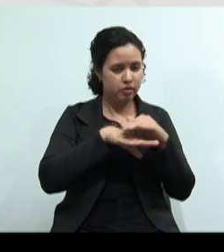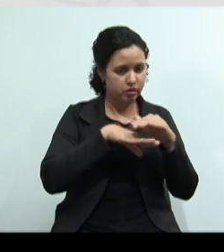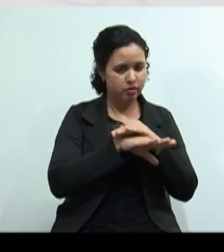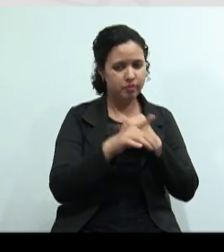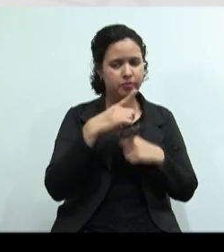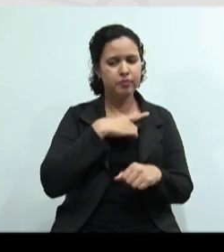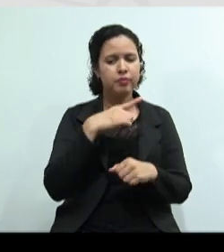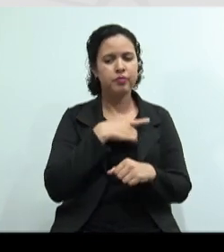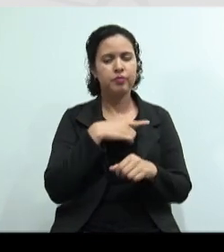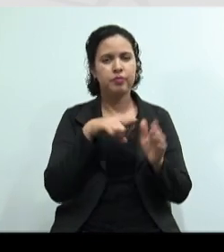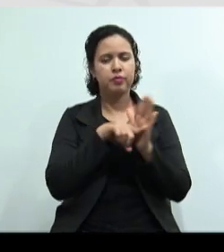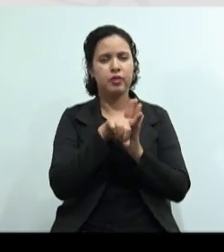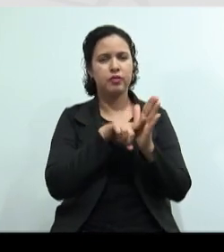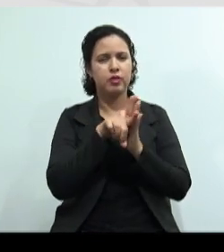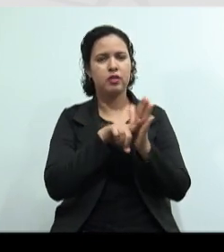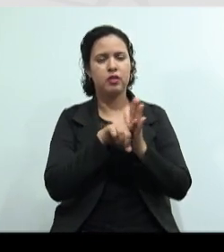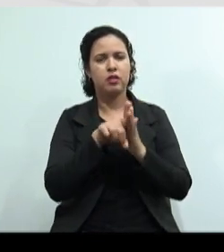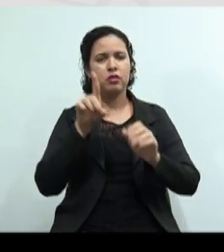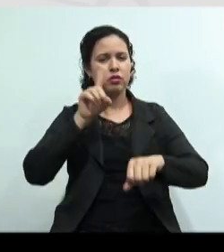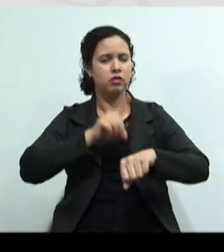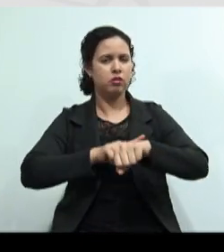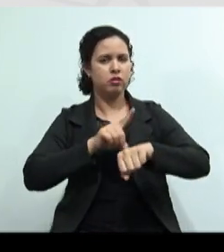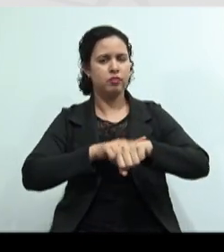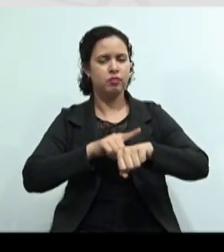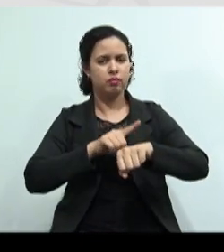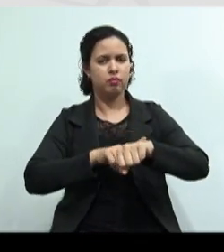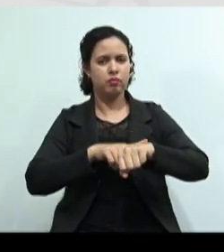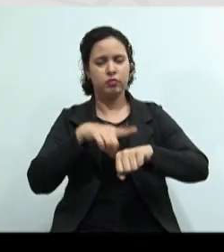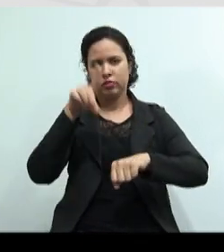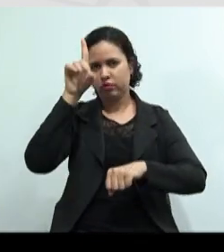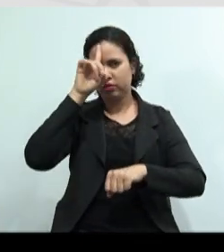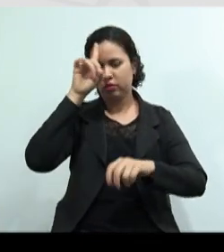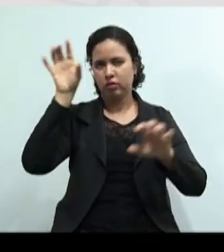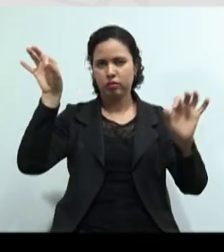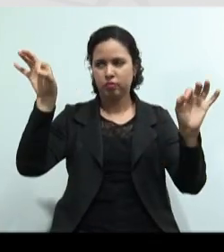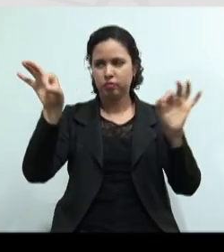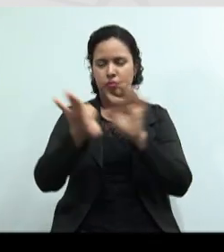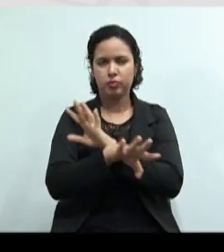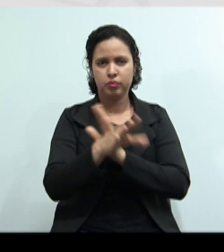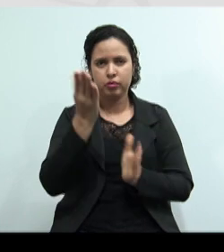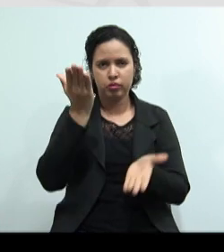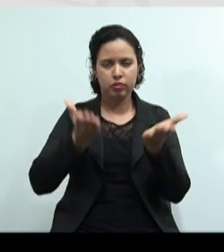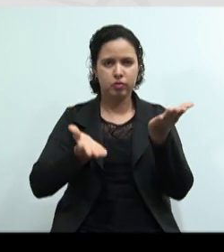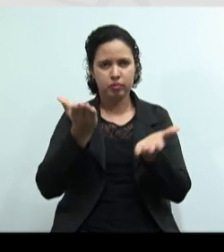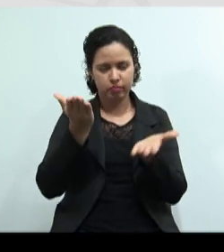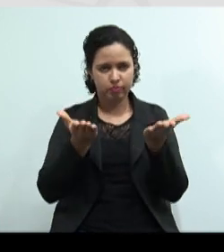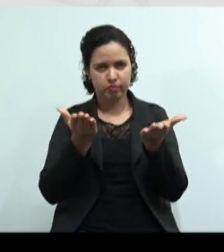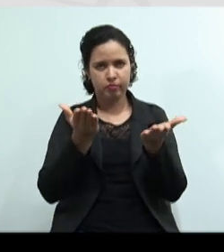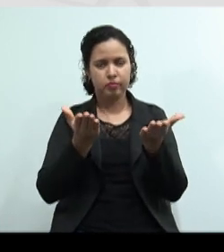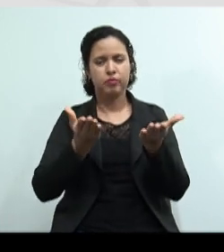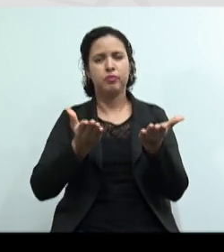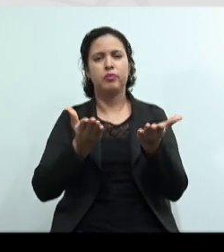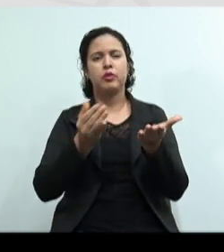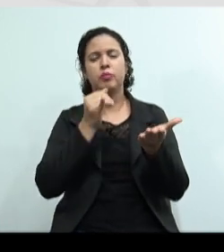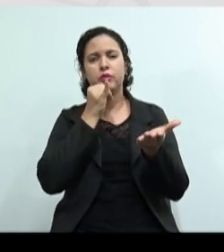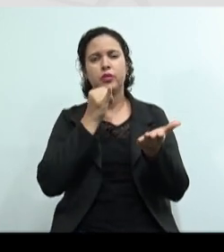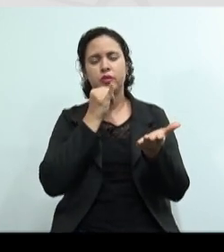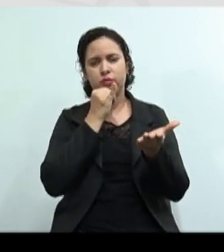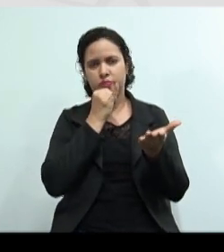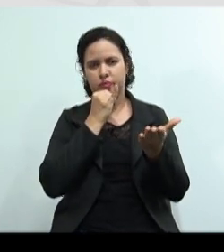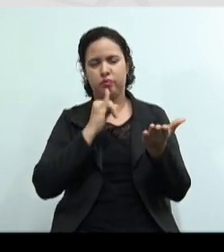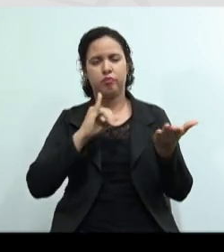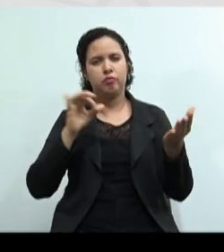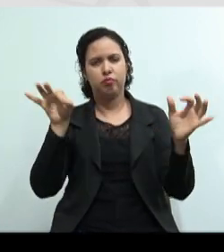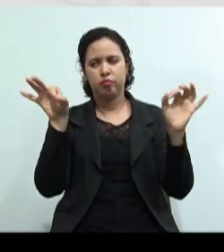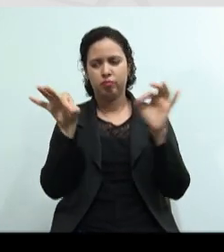são avaliados na data do encerramento do balanço, ou seja, o encerramento do balanço é sempre